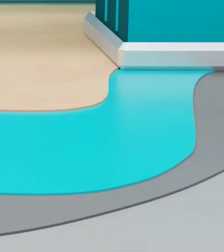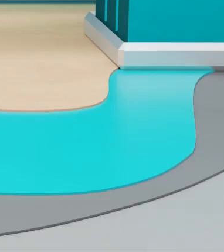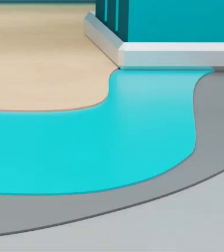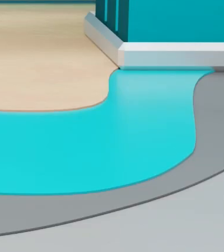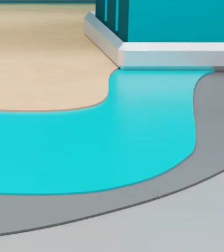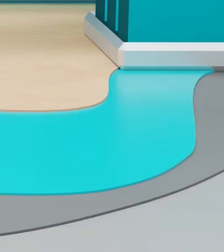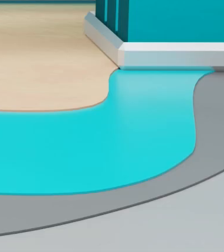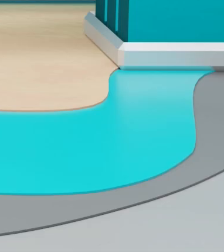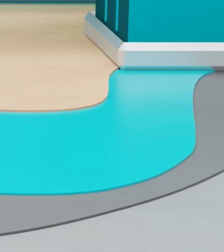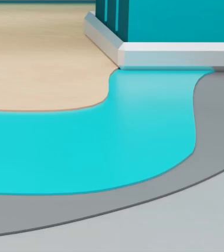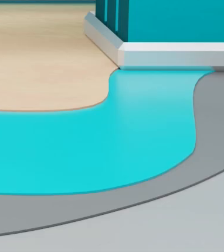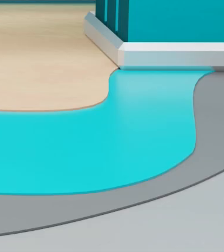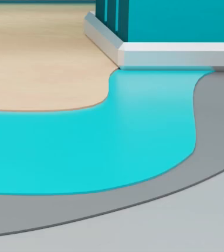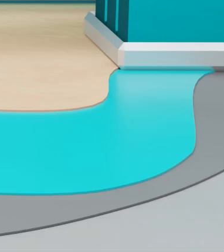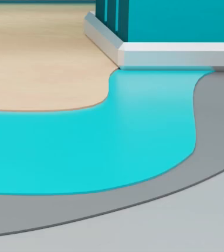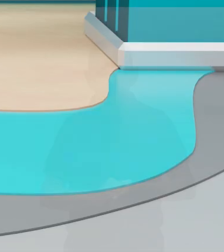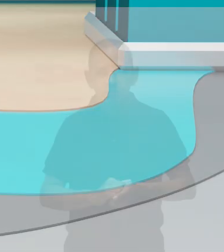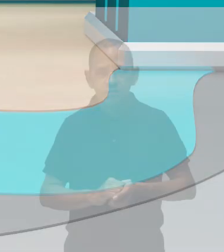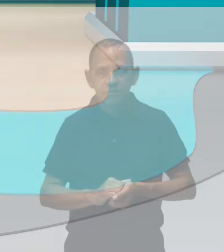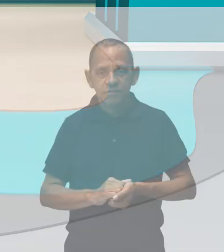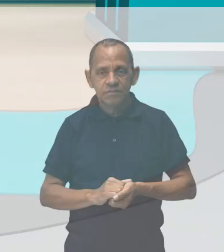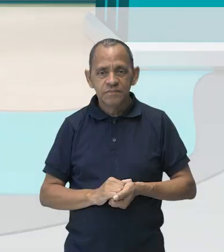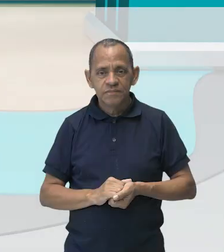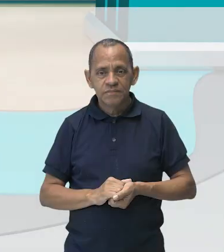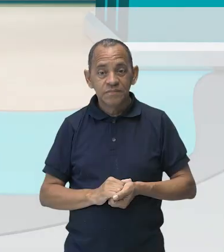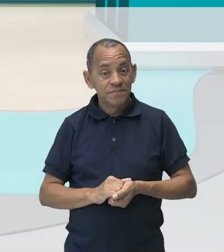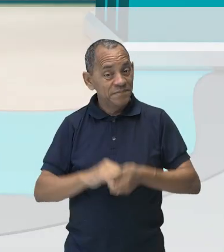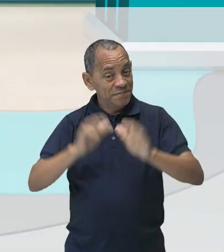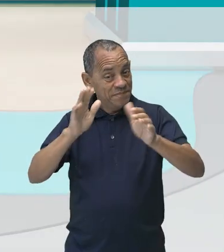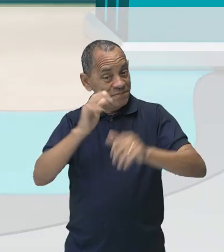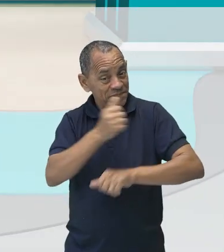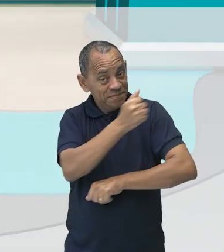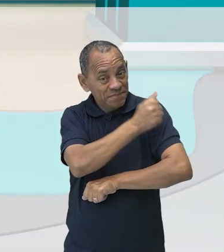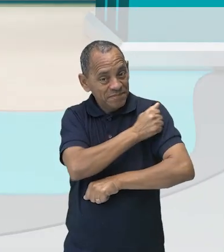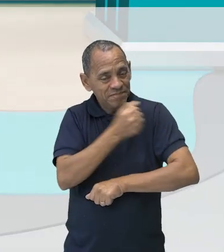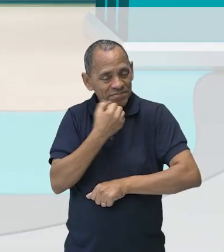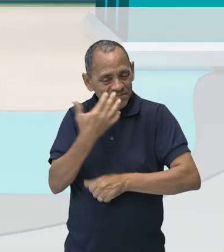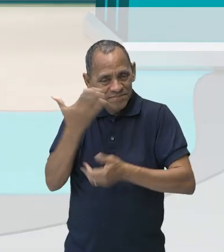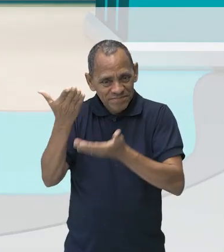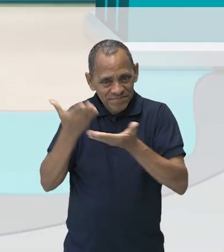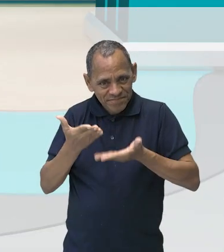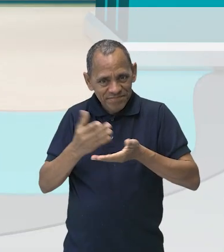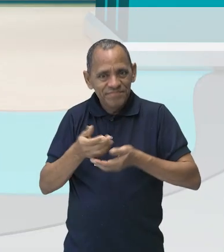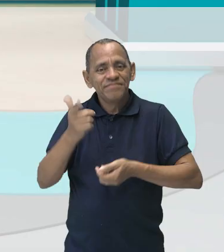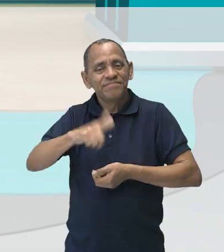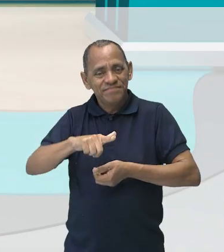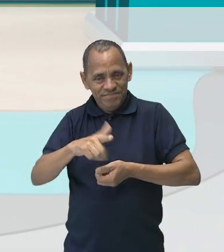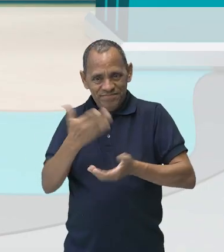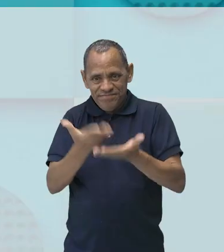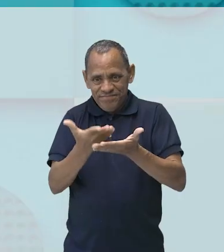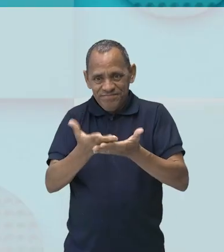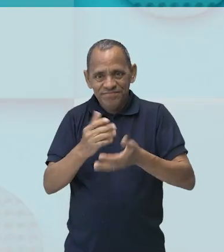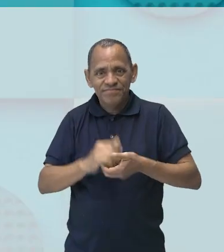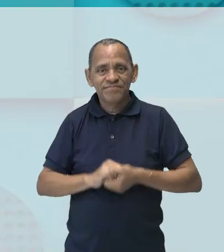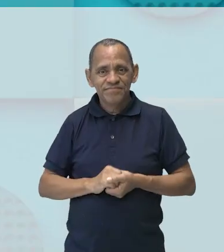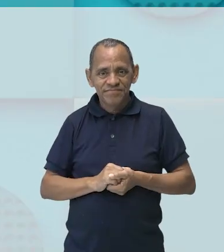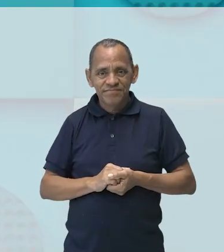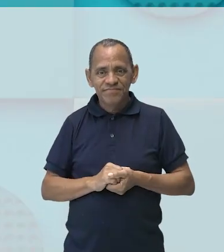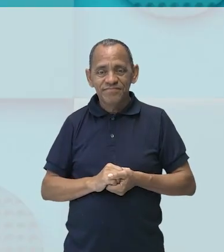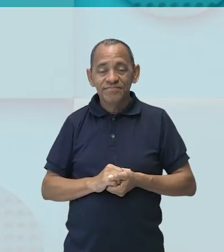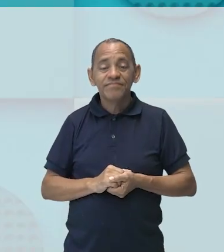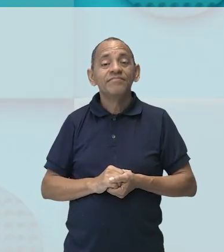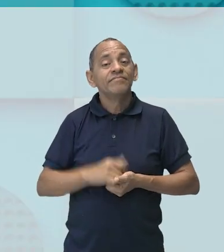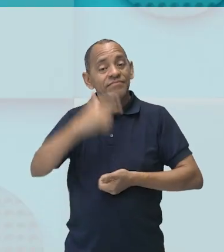Hello, guys! Welcome to one more class. Olá, pessoal, bem-vindo a mais uma aula. Eu